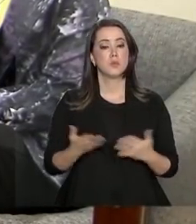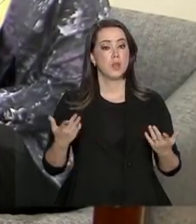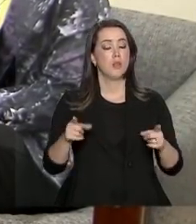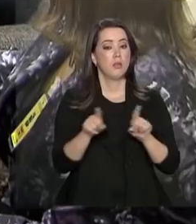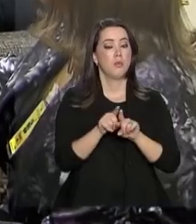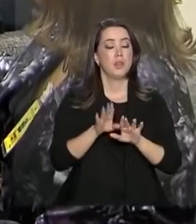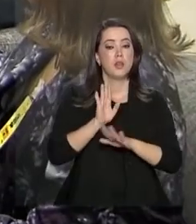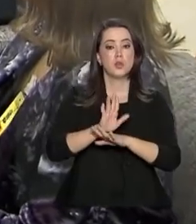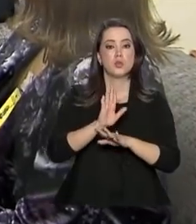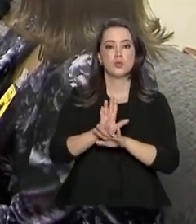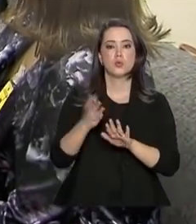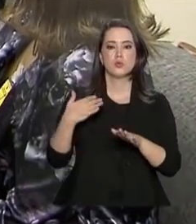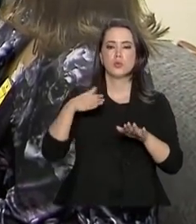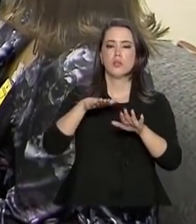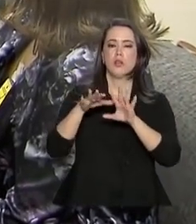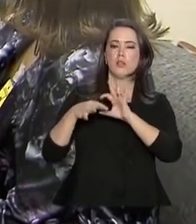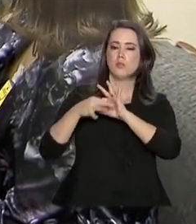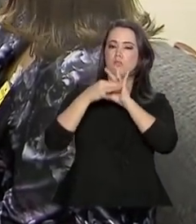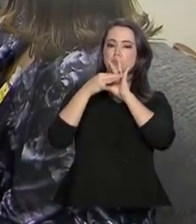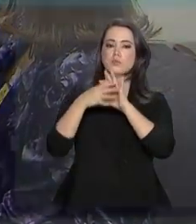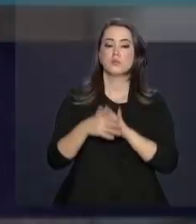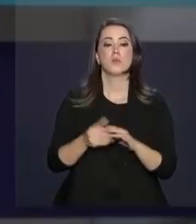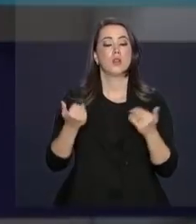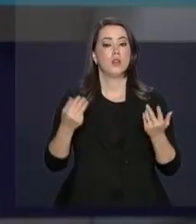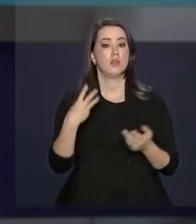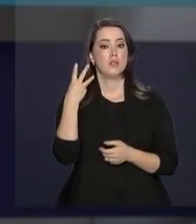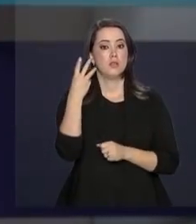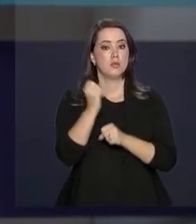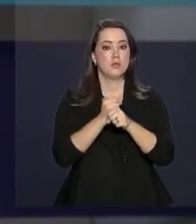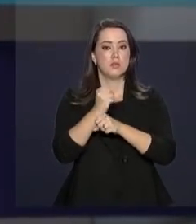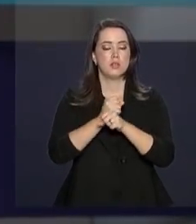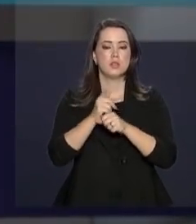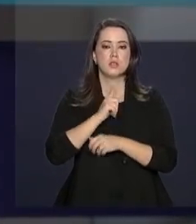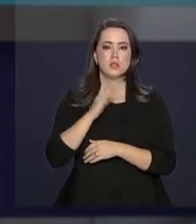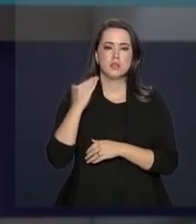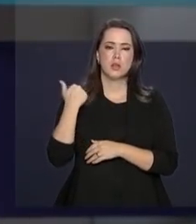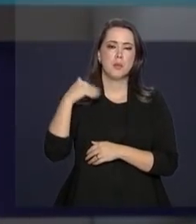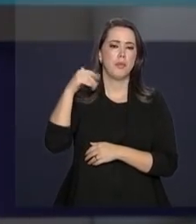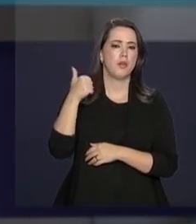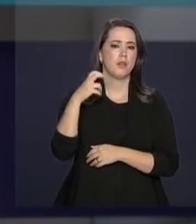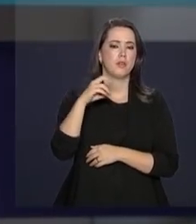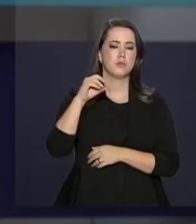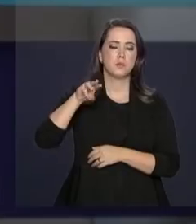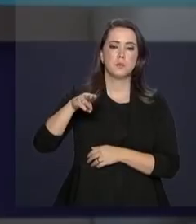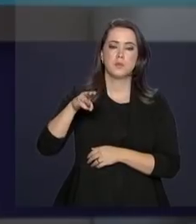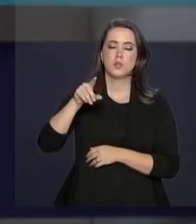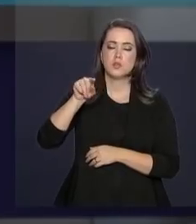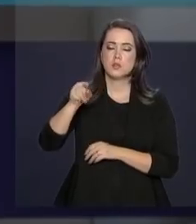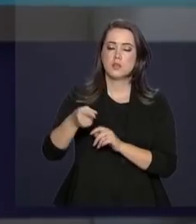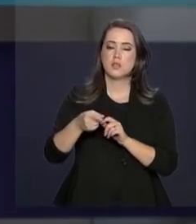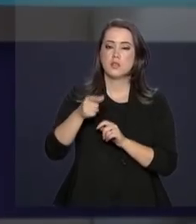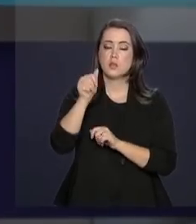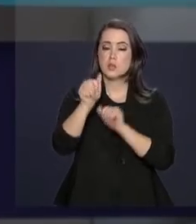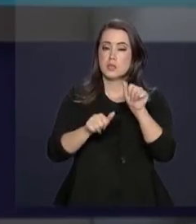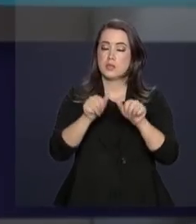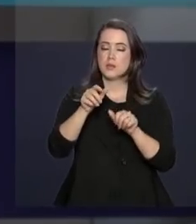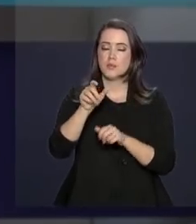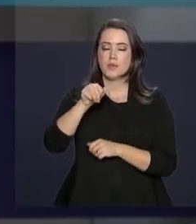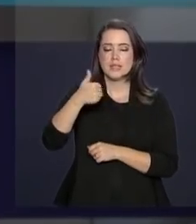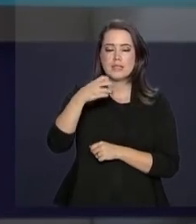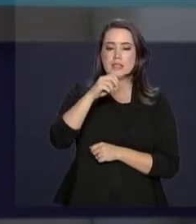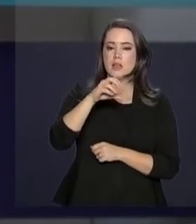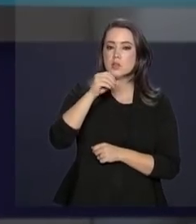além de ajudar na Integração Social em 3 anos de existência mais de 150 mulheres já foram